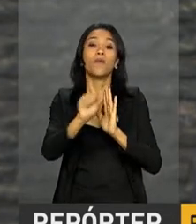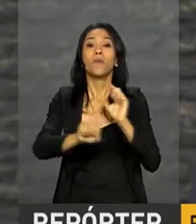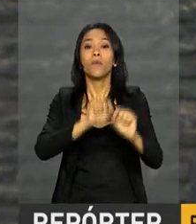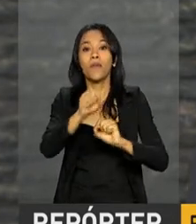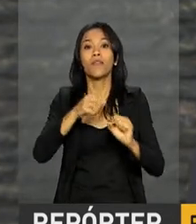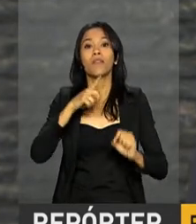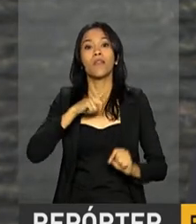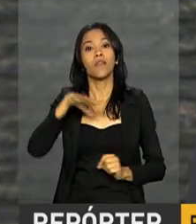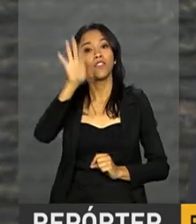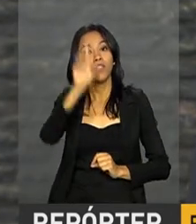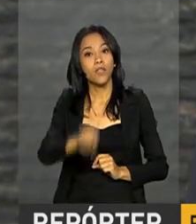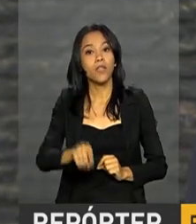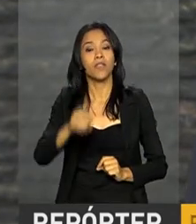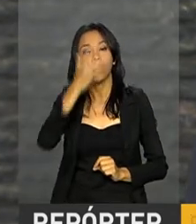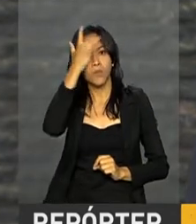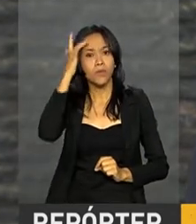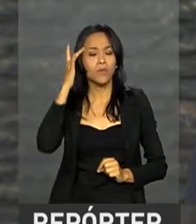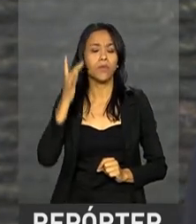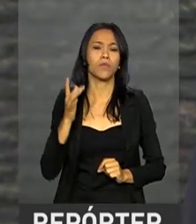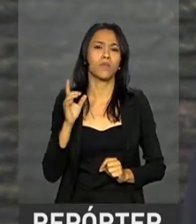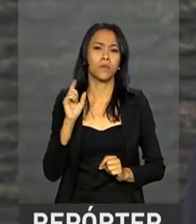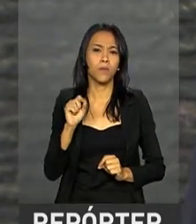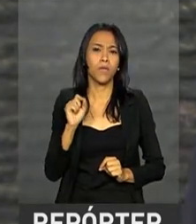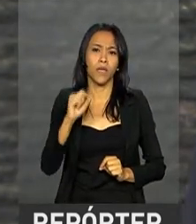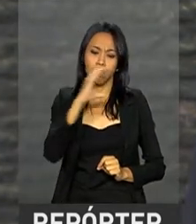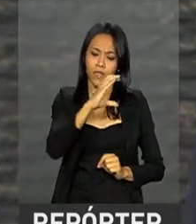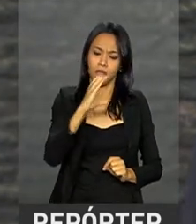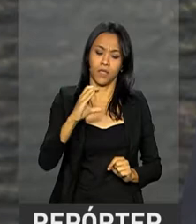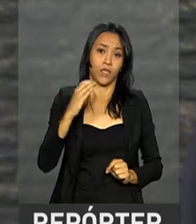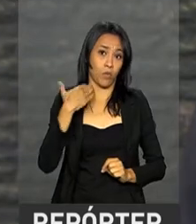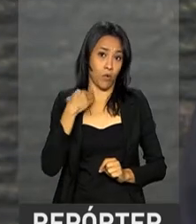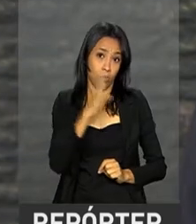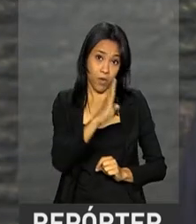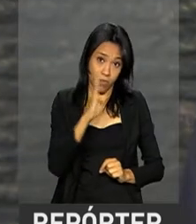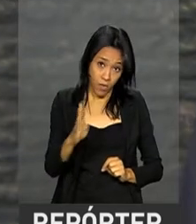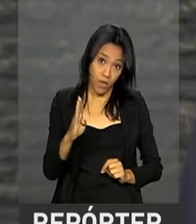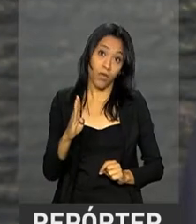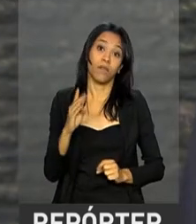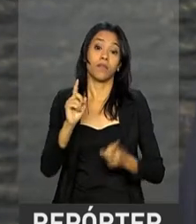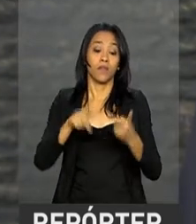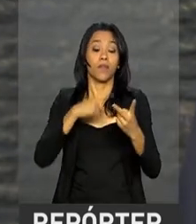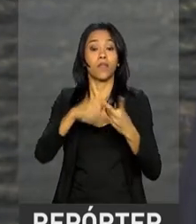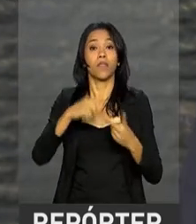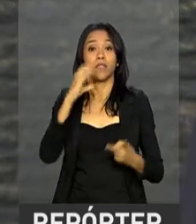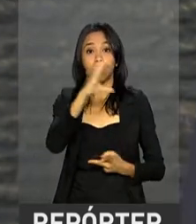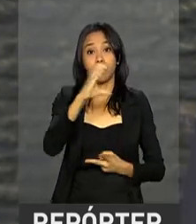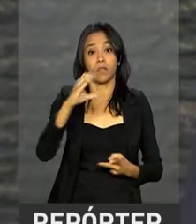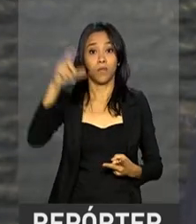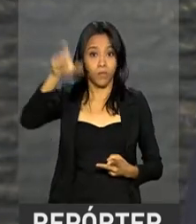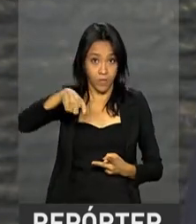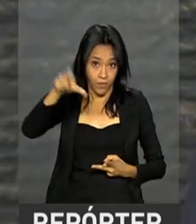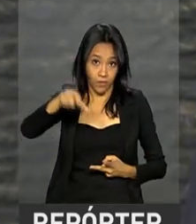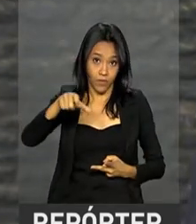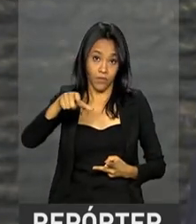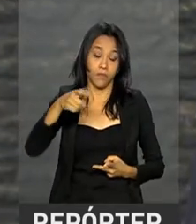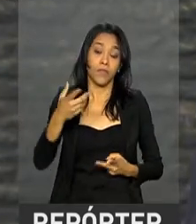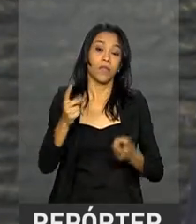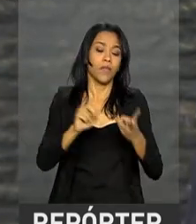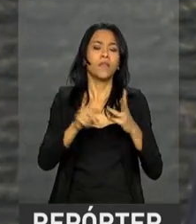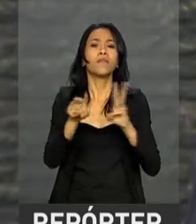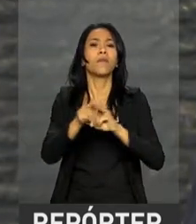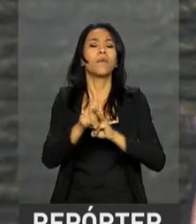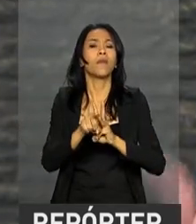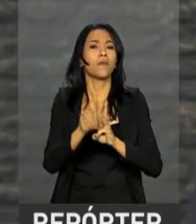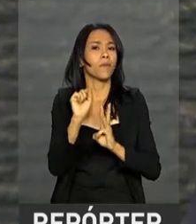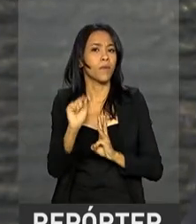direito os beneficiários correntistas do banco do brasil a crédito direto na conta corrente e também